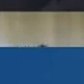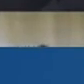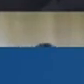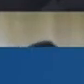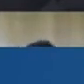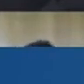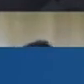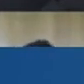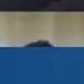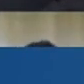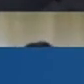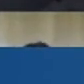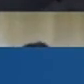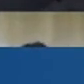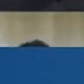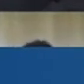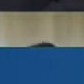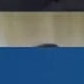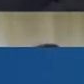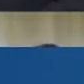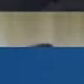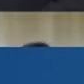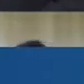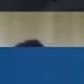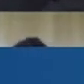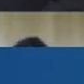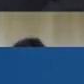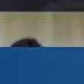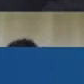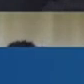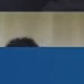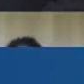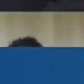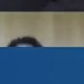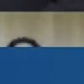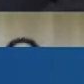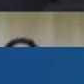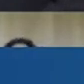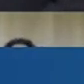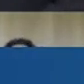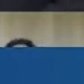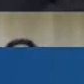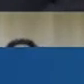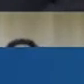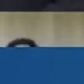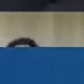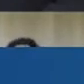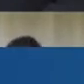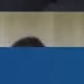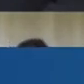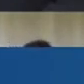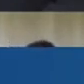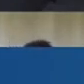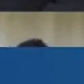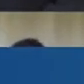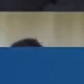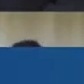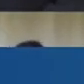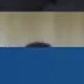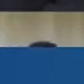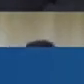Marielle, e posteriormente no acobertamento dos autores do